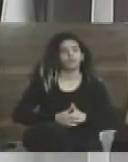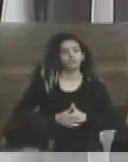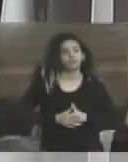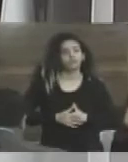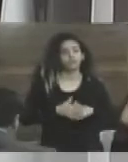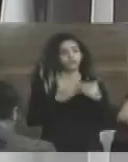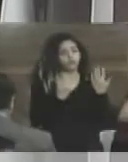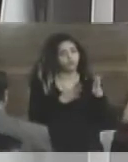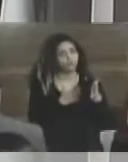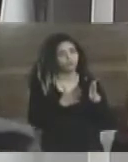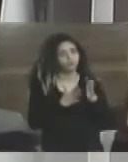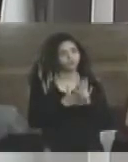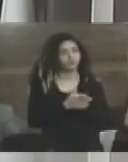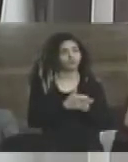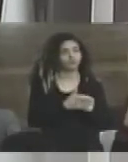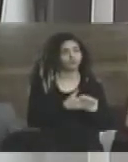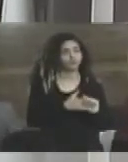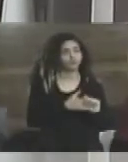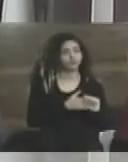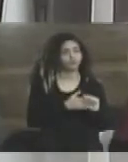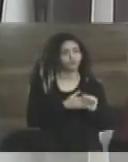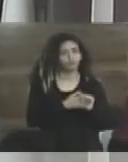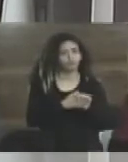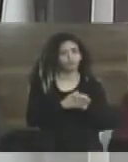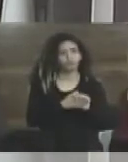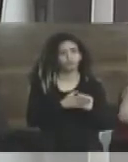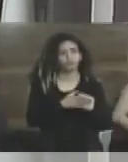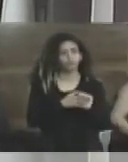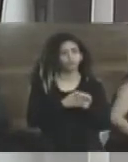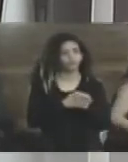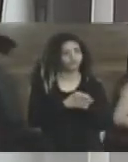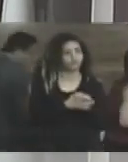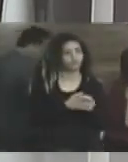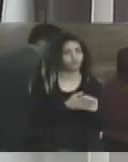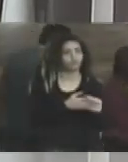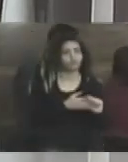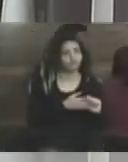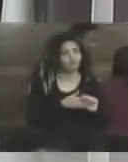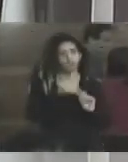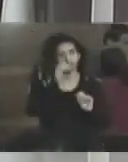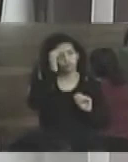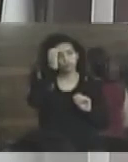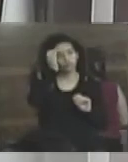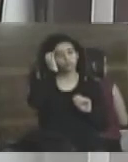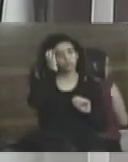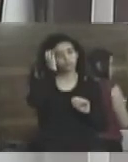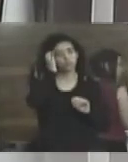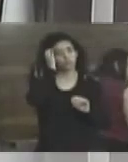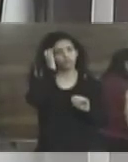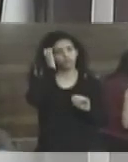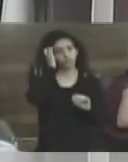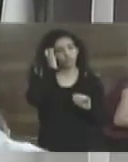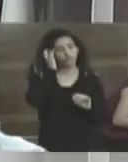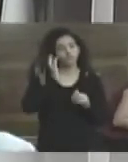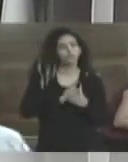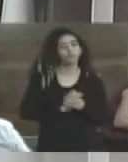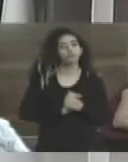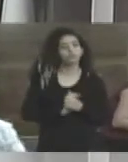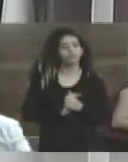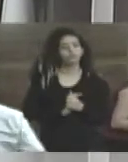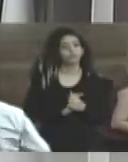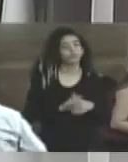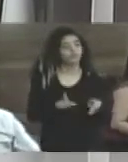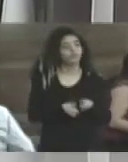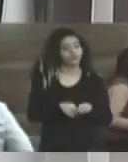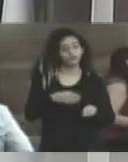Meus parabéns, vou estar aí, se Deus permitir, fazendo esse reconhecimento. A outra,